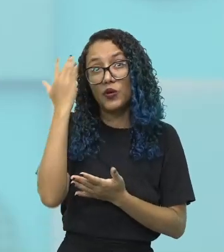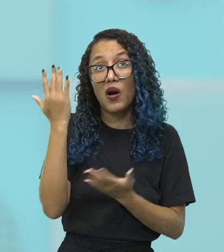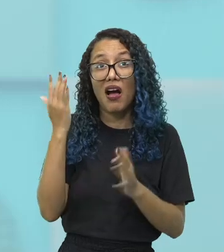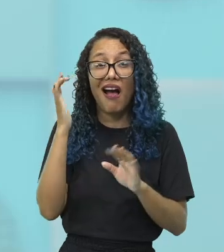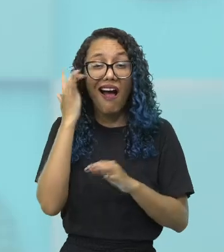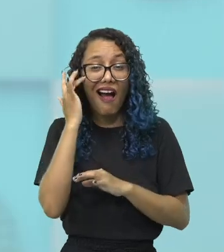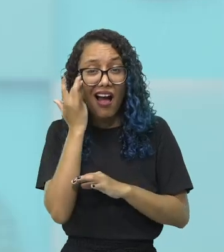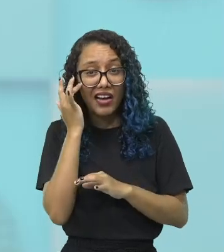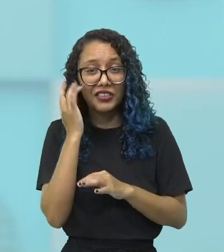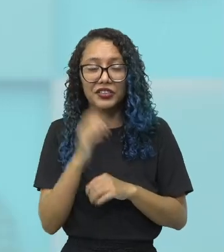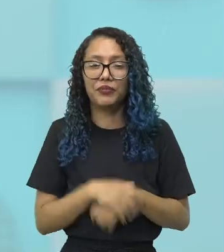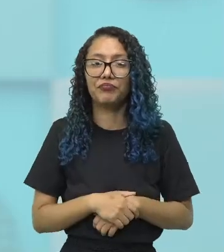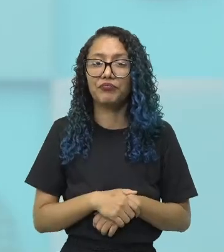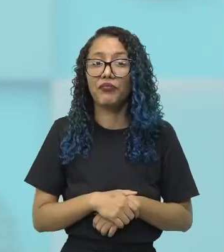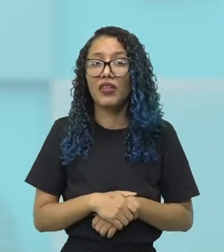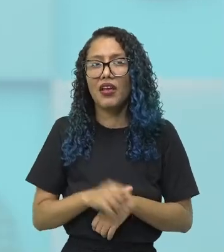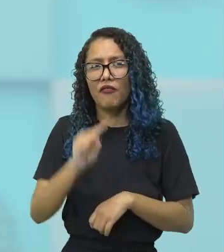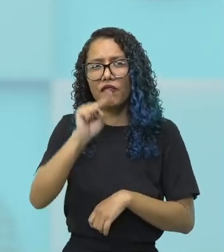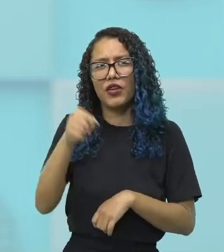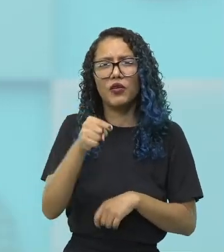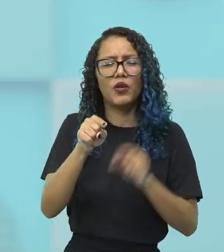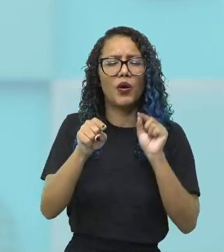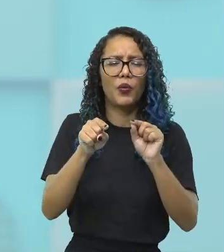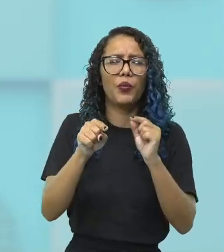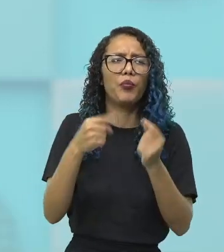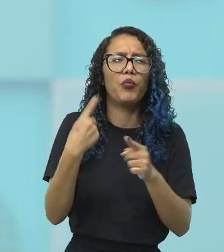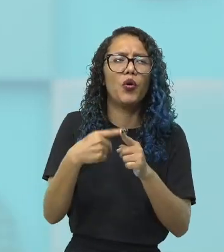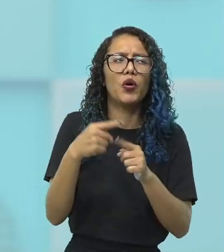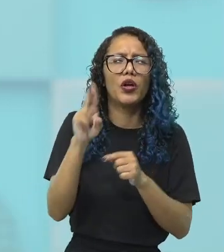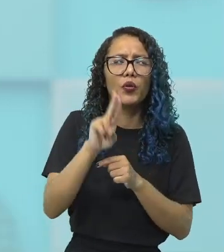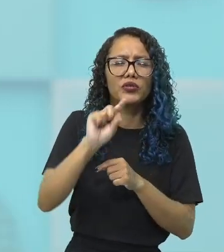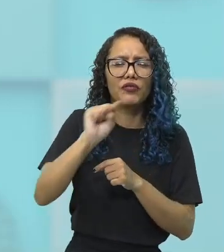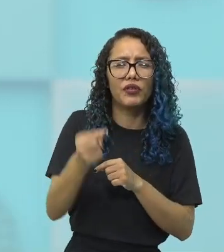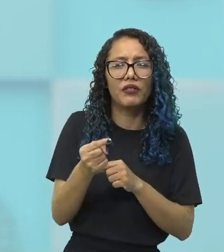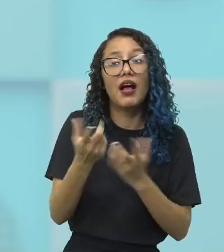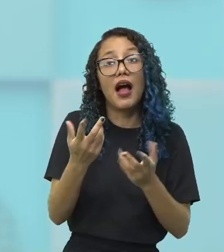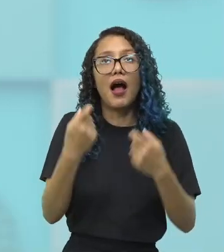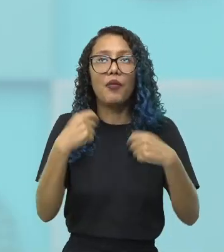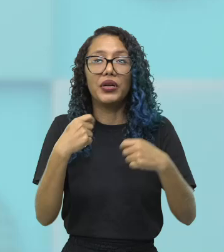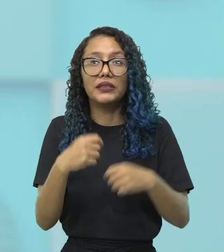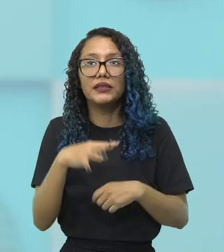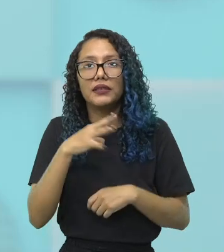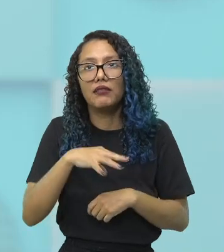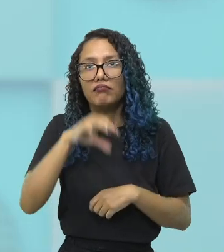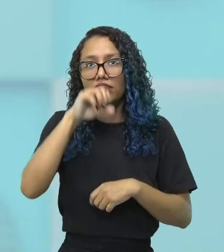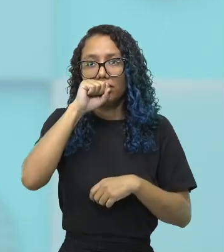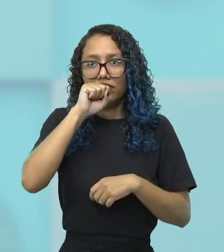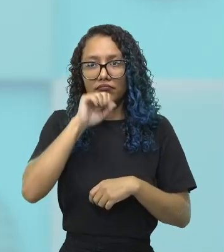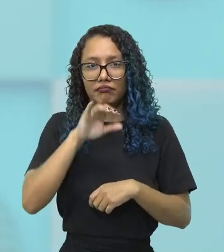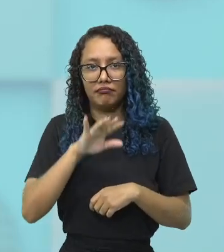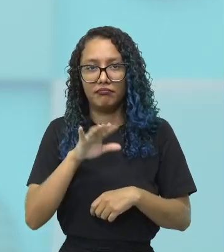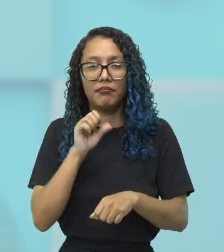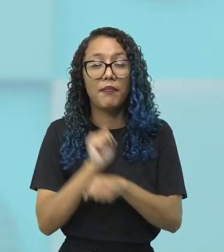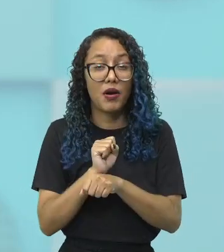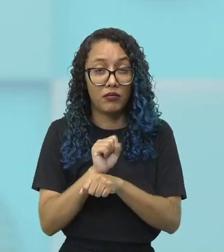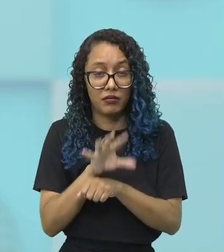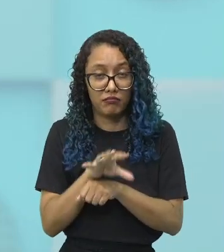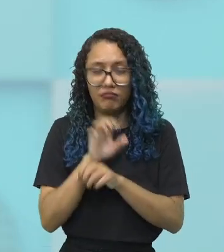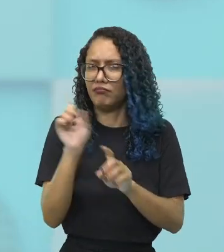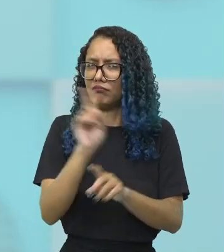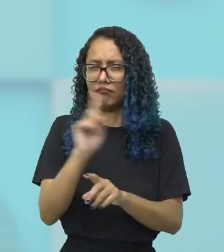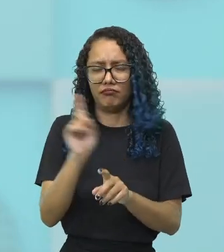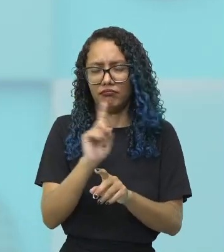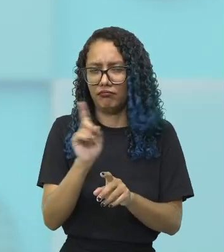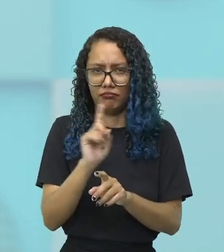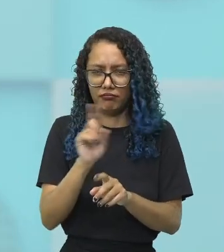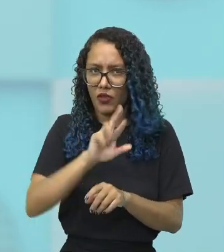vírgula é uma pausa para respirar, né? Certeza que ainda tem gente pensando desse jeito, mas não, gente, a